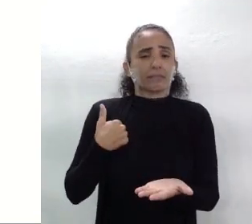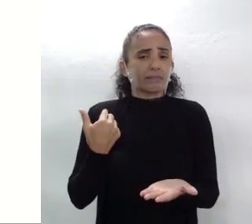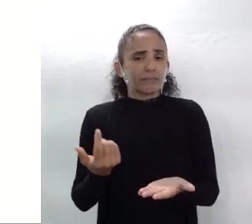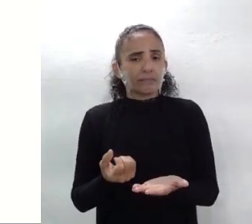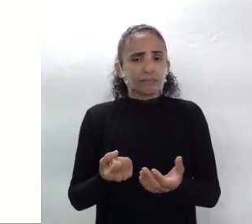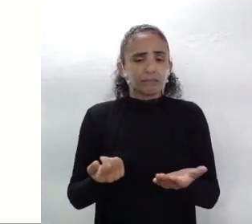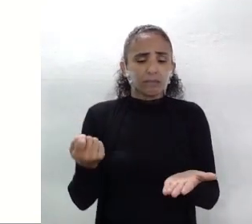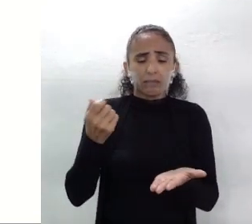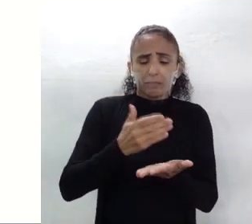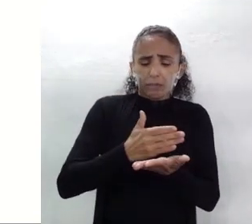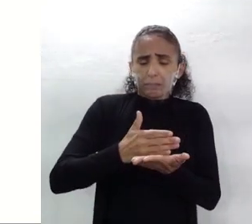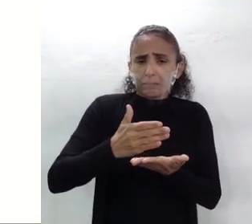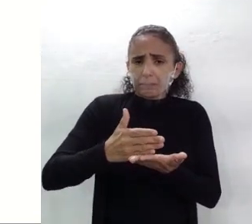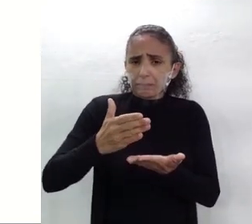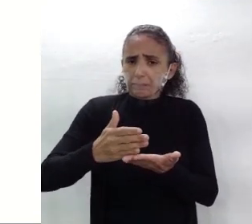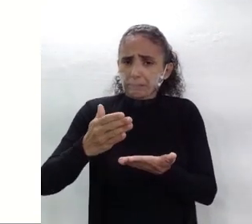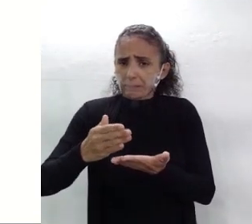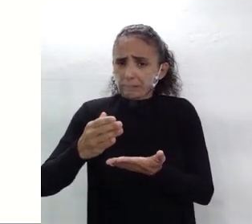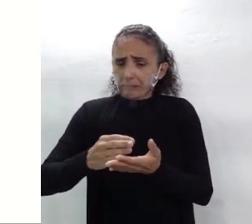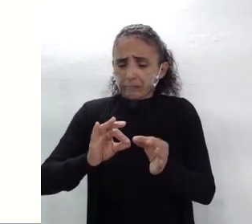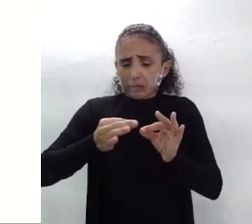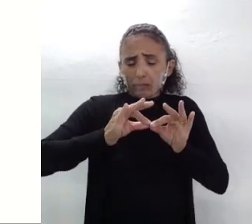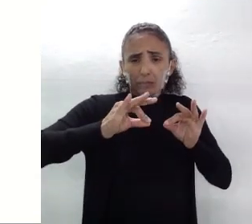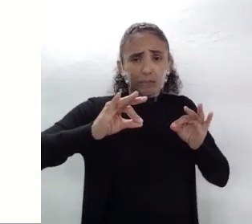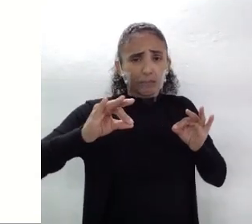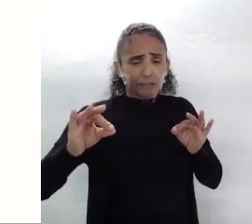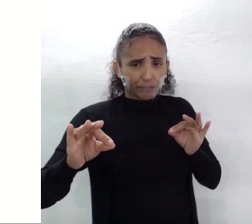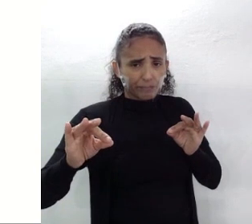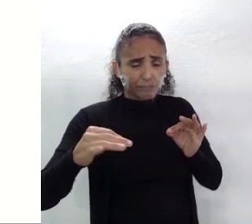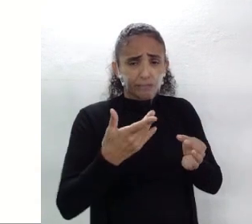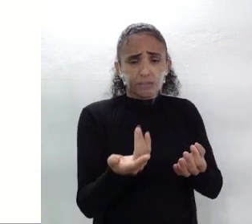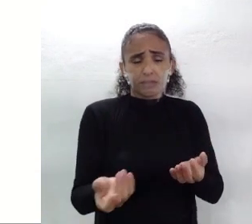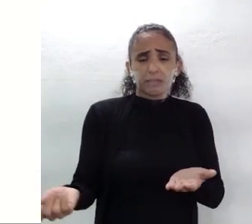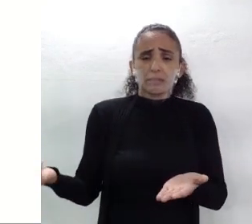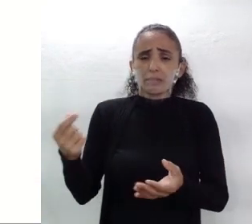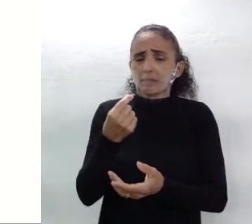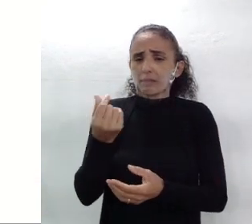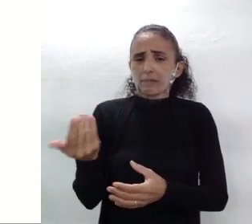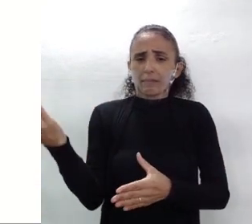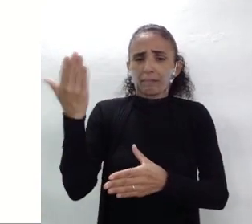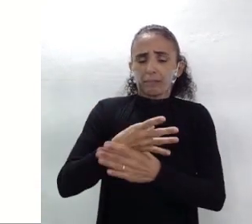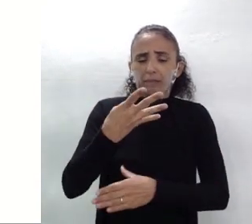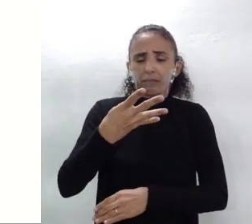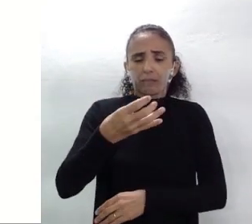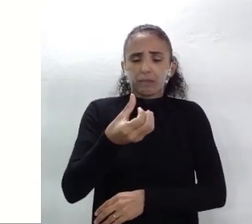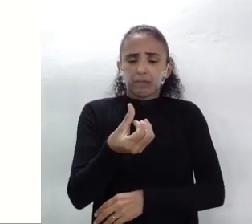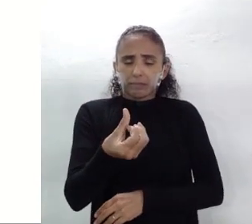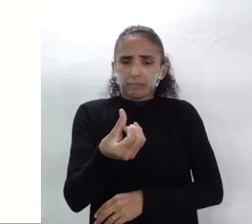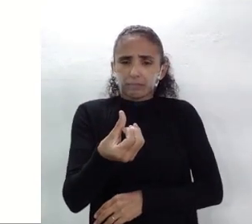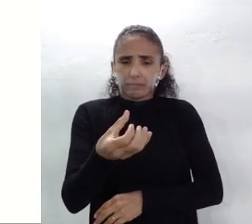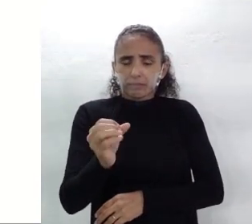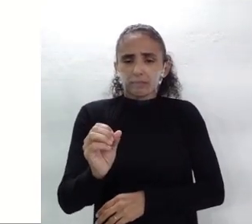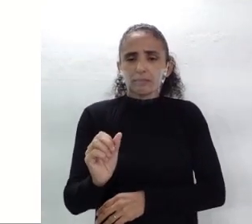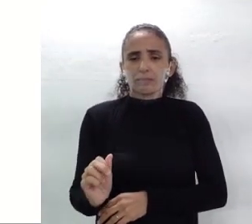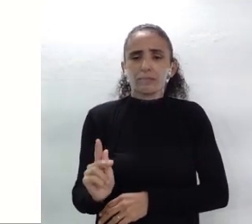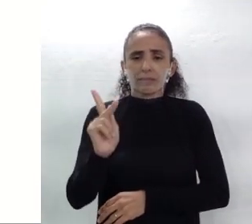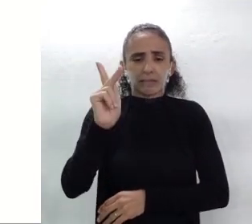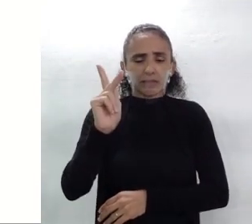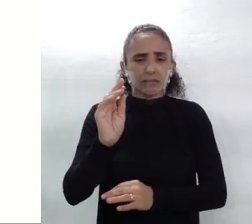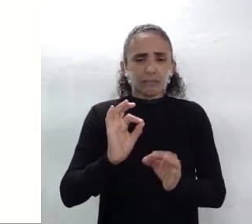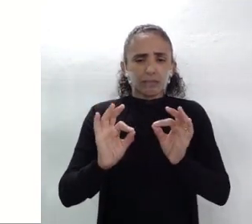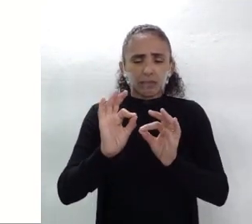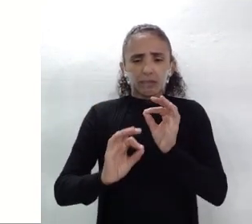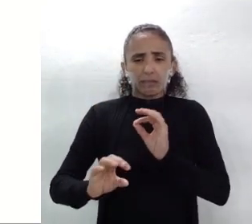uma parcela variável, que é a função da distância percorrida. Se o preço da bandeira é 4,60, o quilômetro rodado